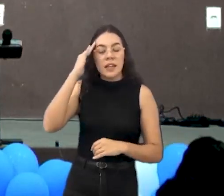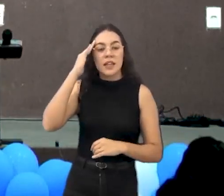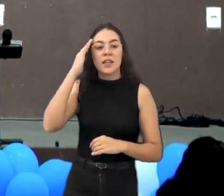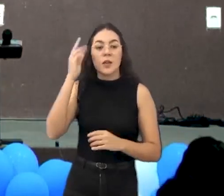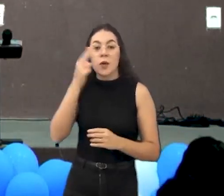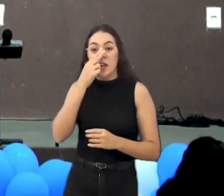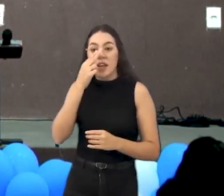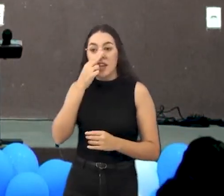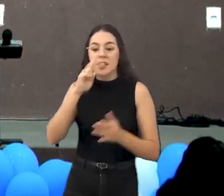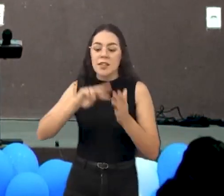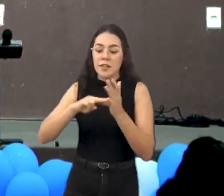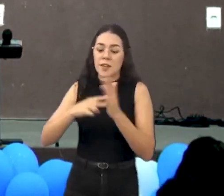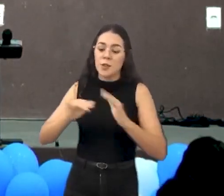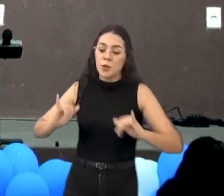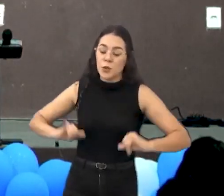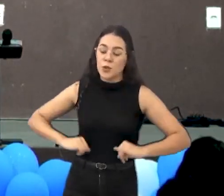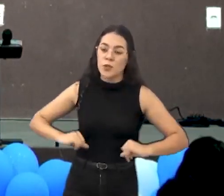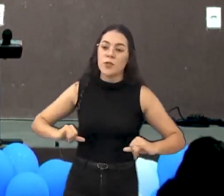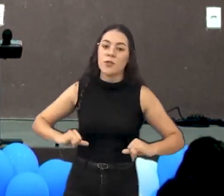crente é sofrer.